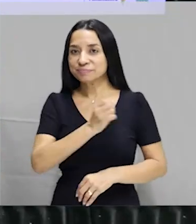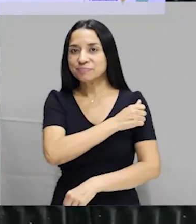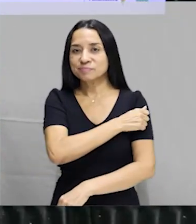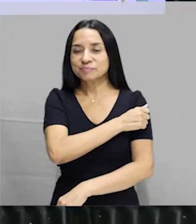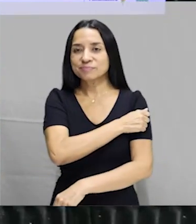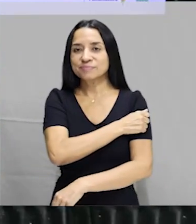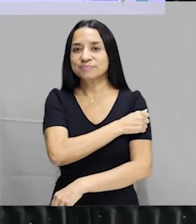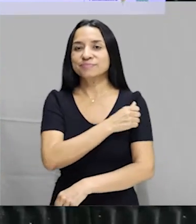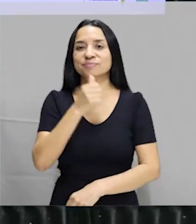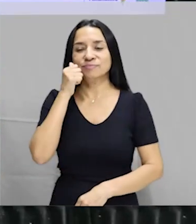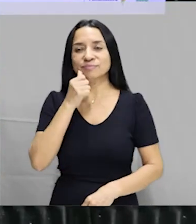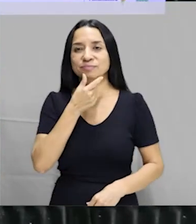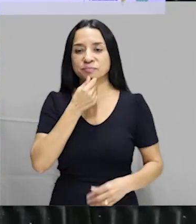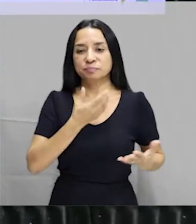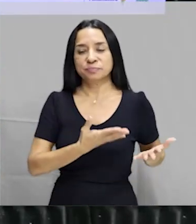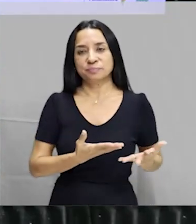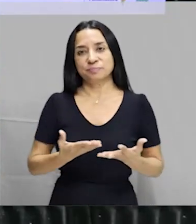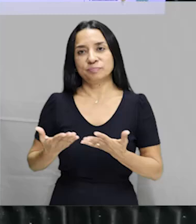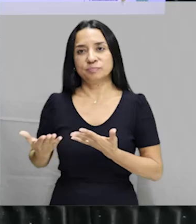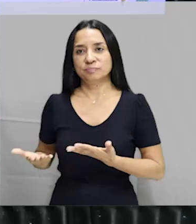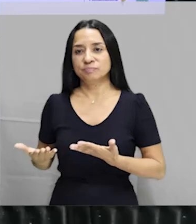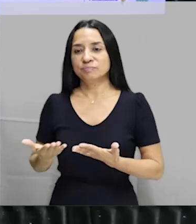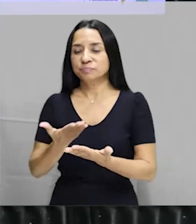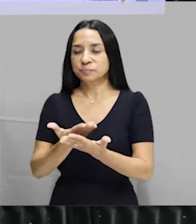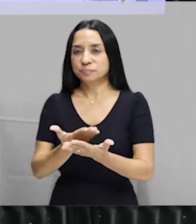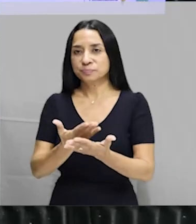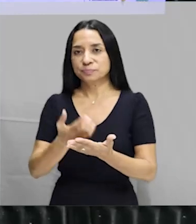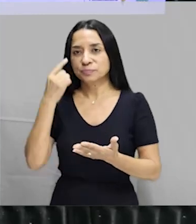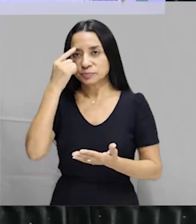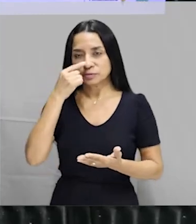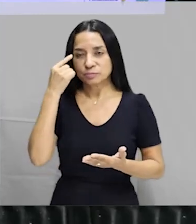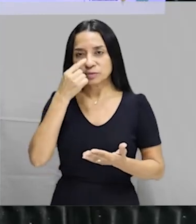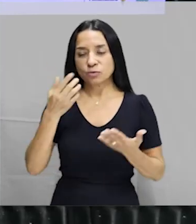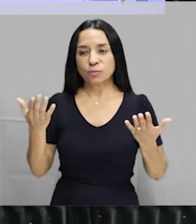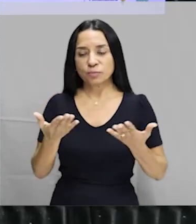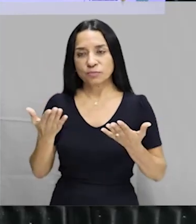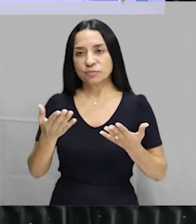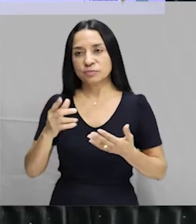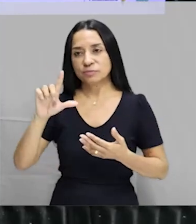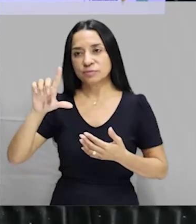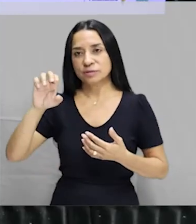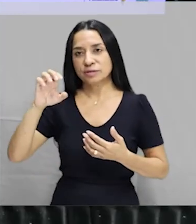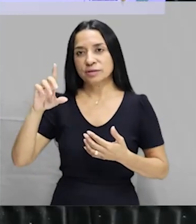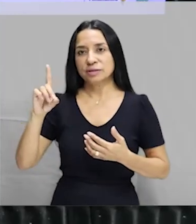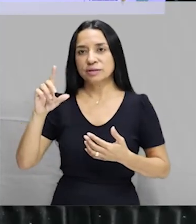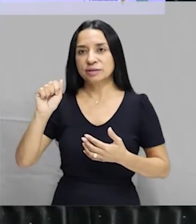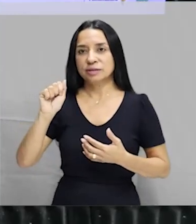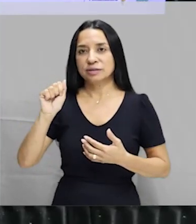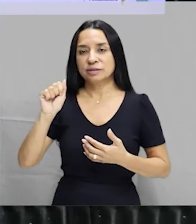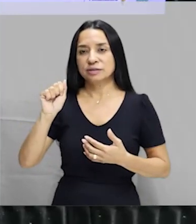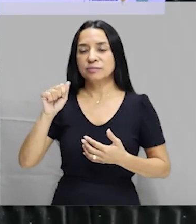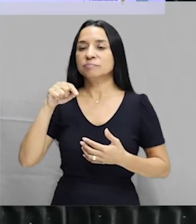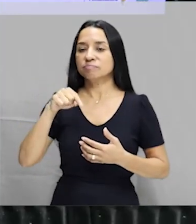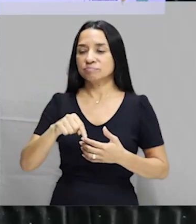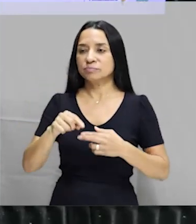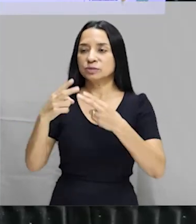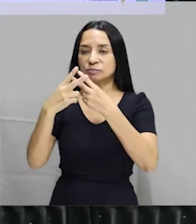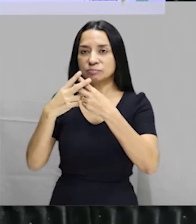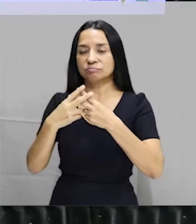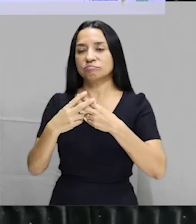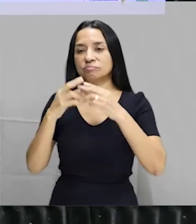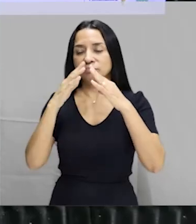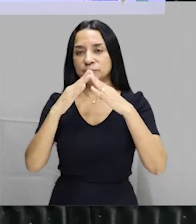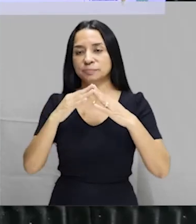Olá, chicos e chicas, bem-vindos à la classe de espanhol de hoje. Professora Leda Jane, aqui na área do hashtag Fique em